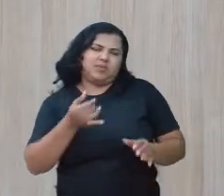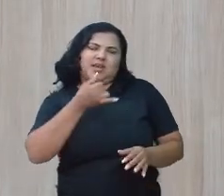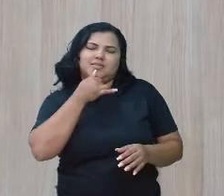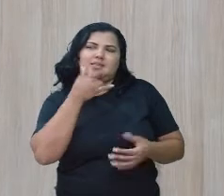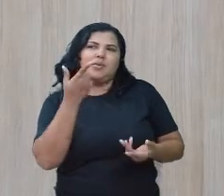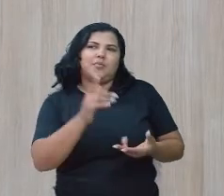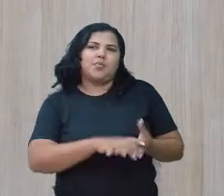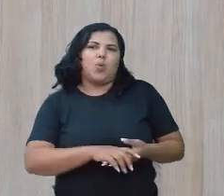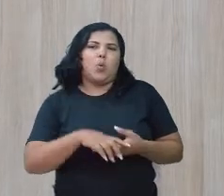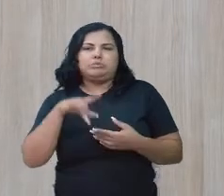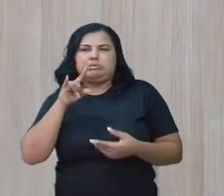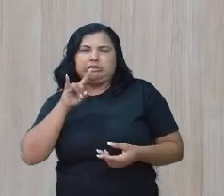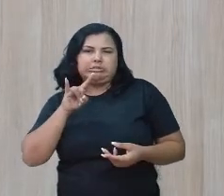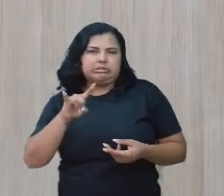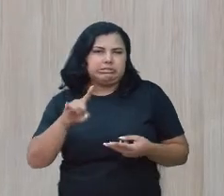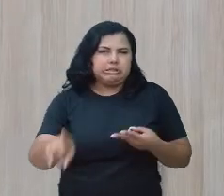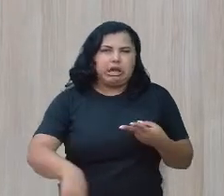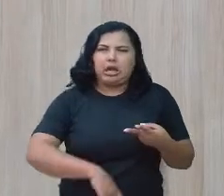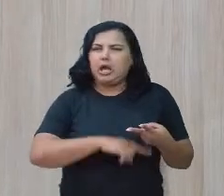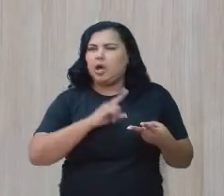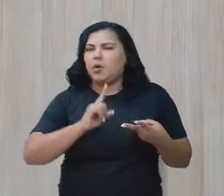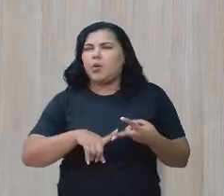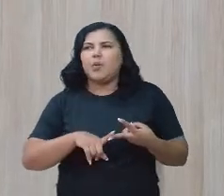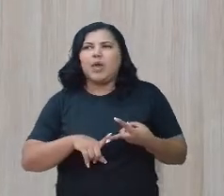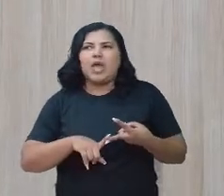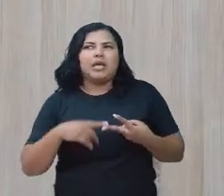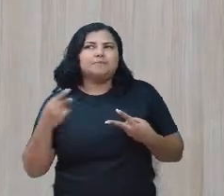exemplo, traição, né?